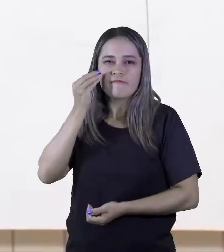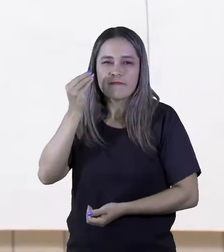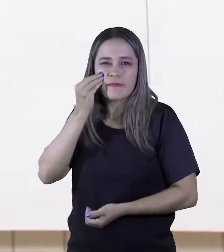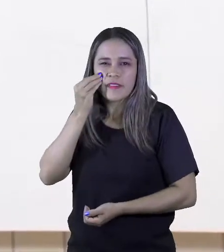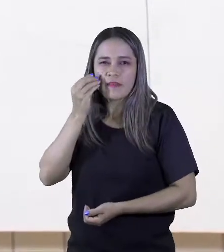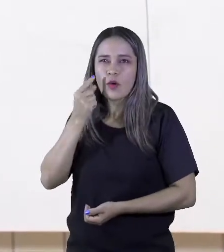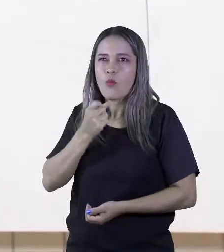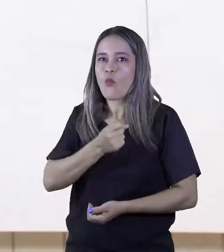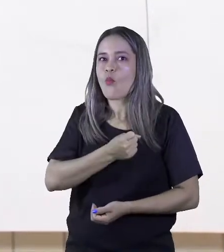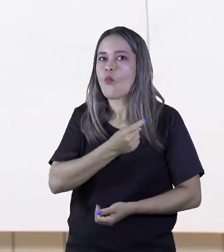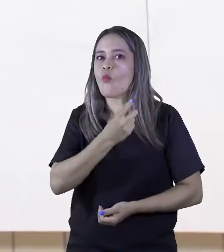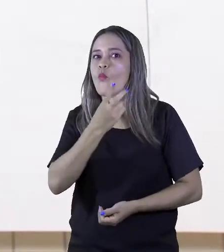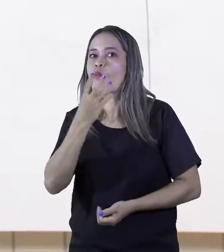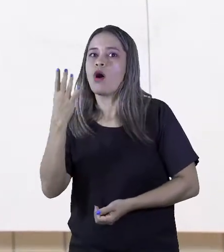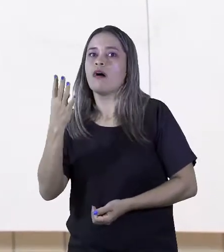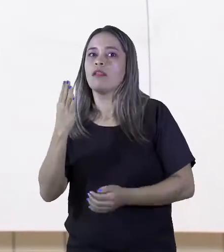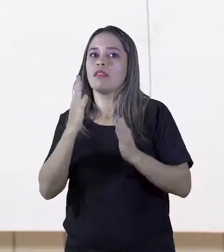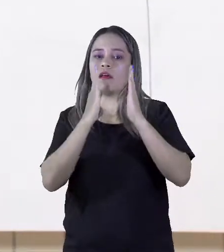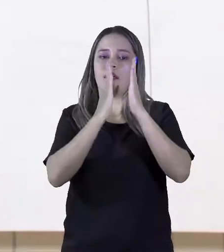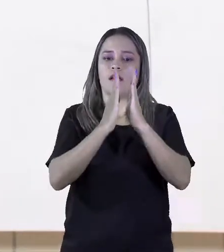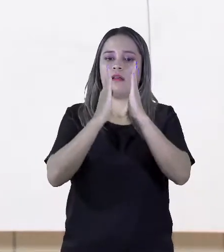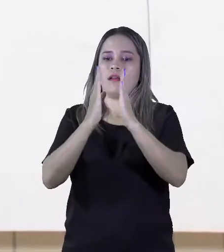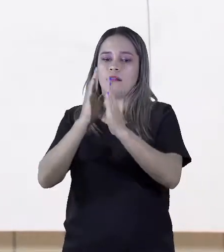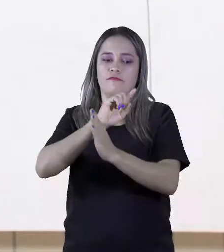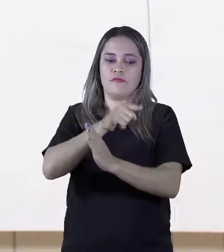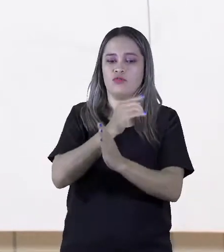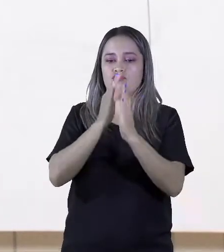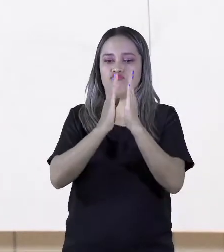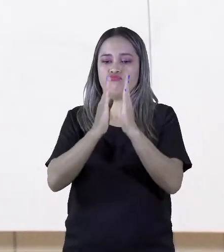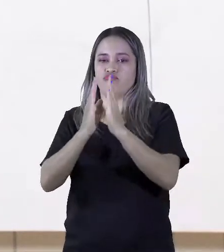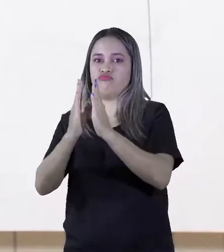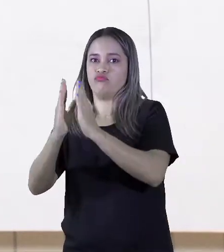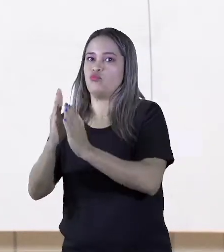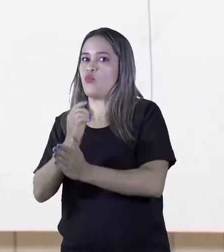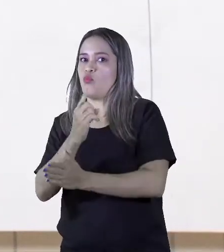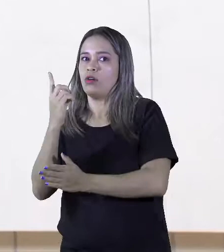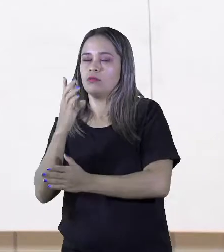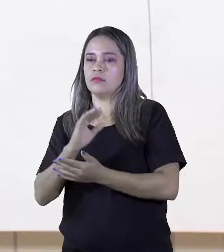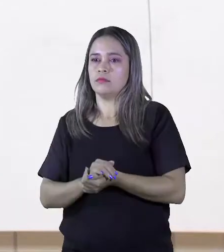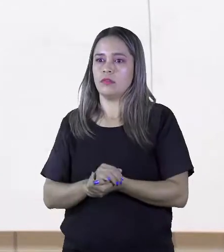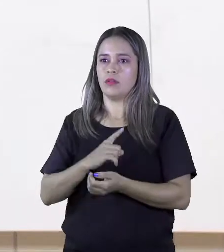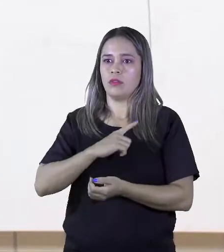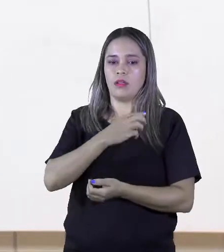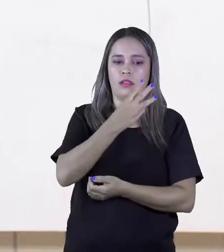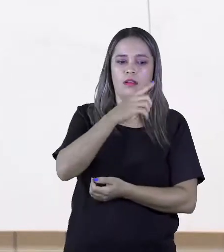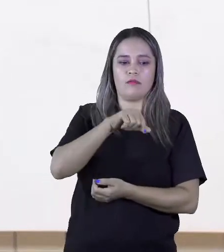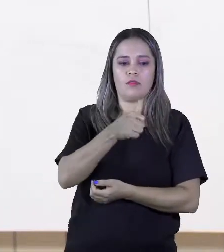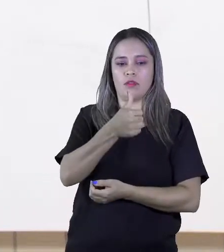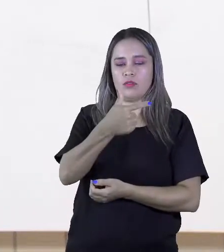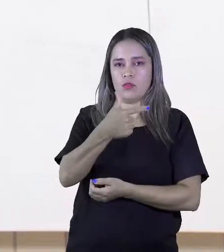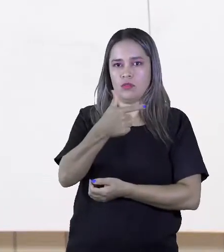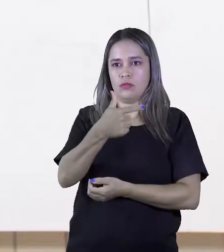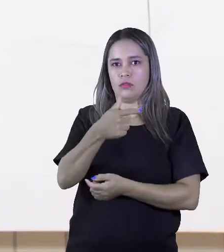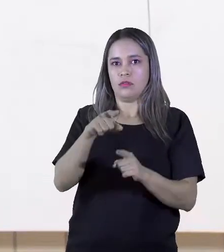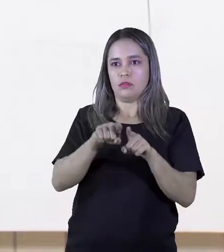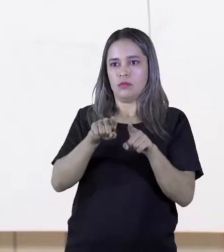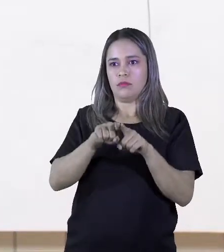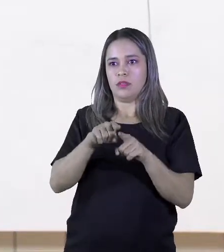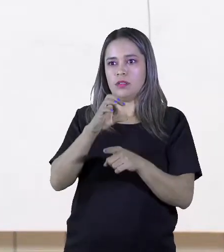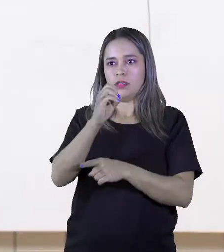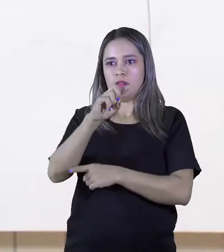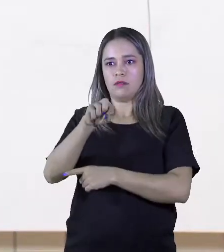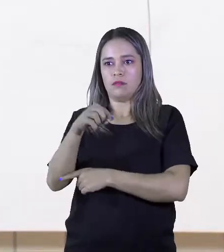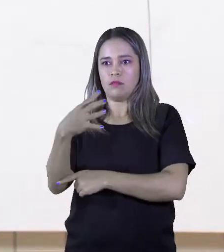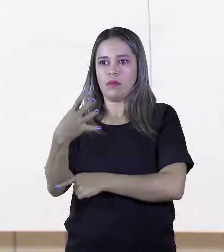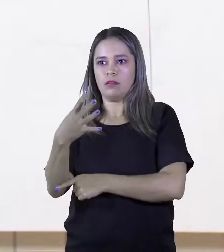quantas casas depois da vírgula vamos ter. Aqui, eu tenho 3,12 e 0,4.